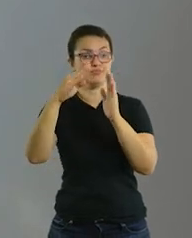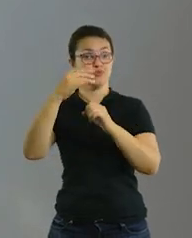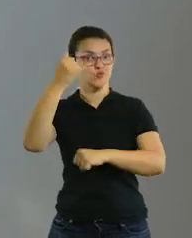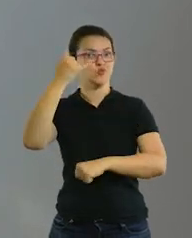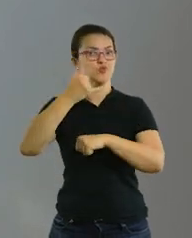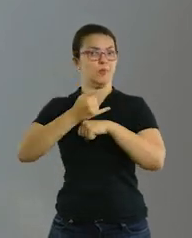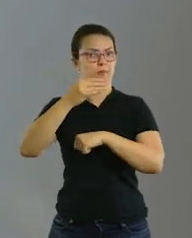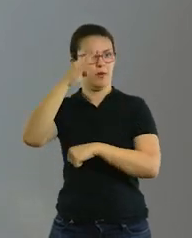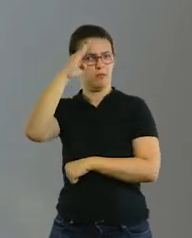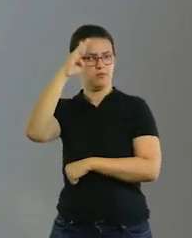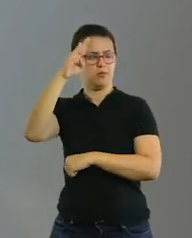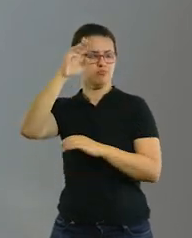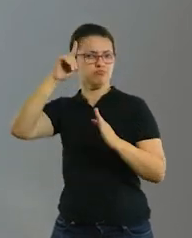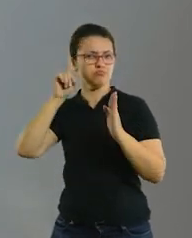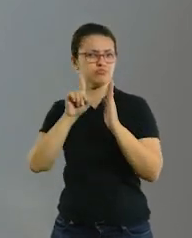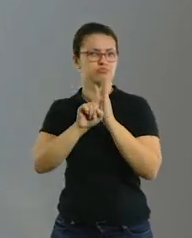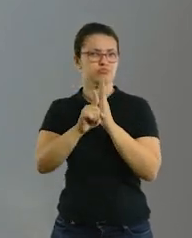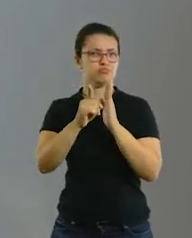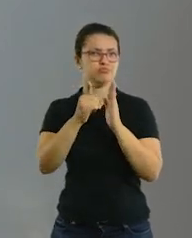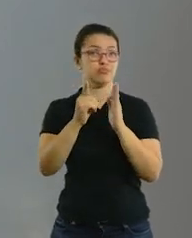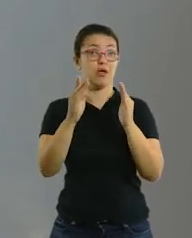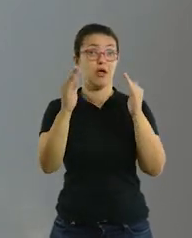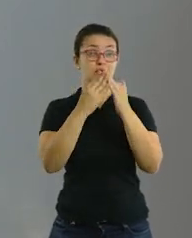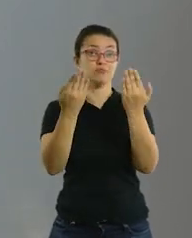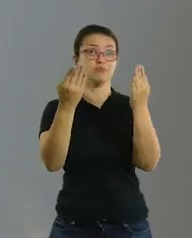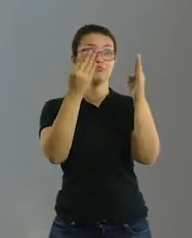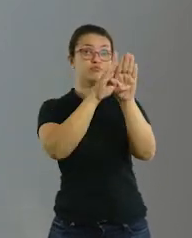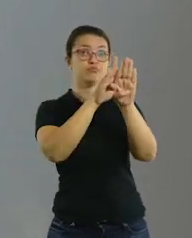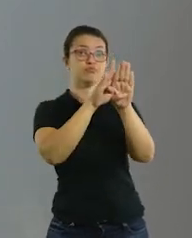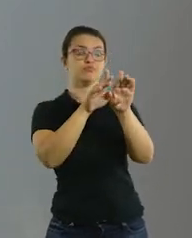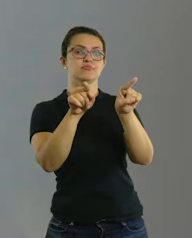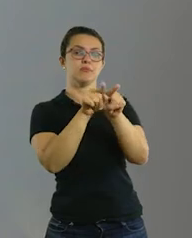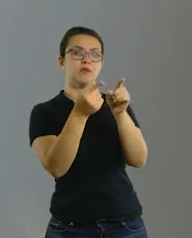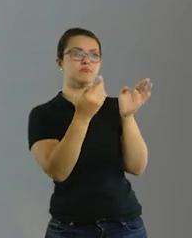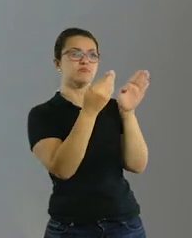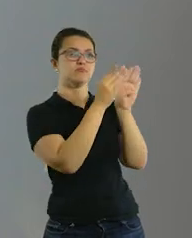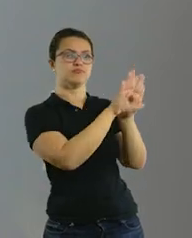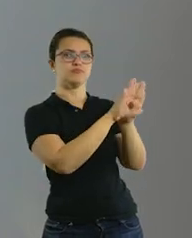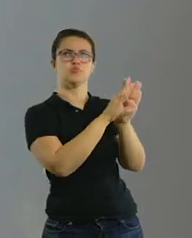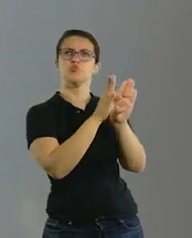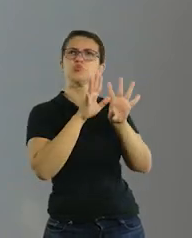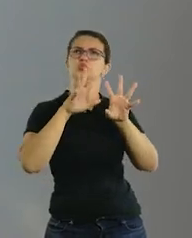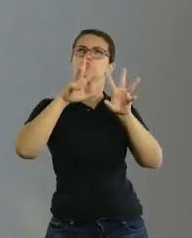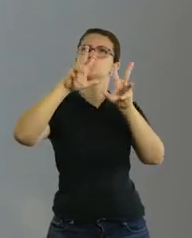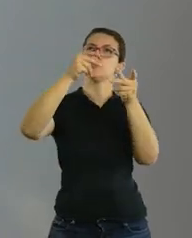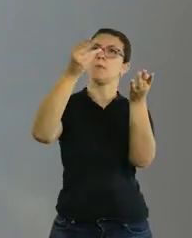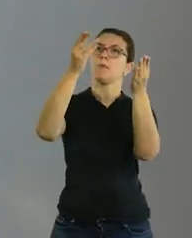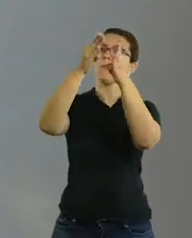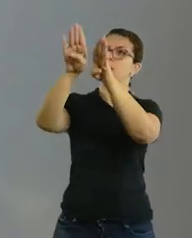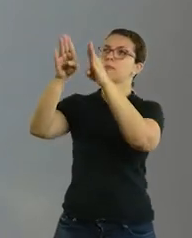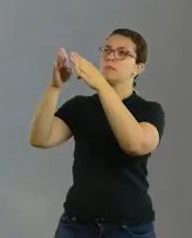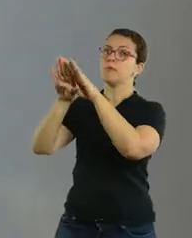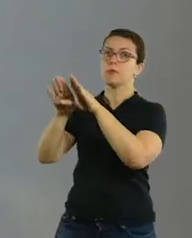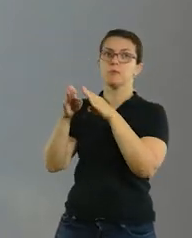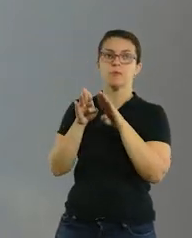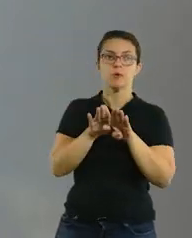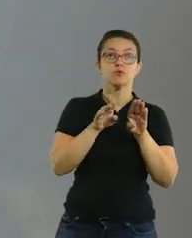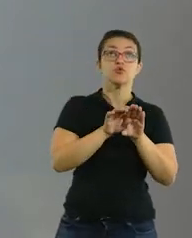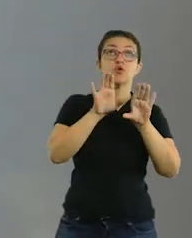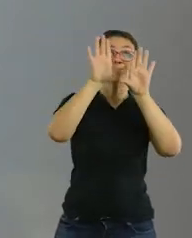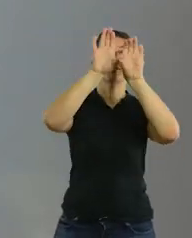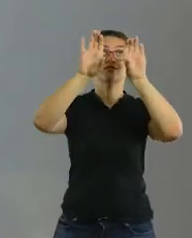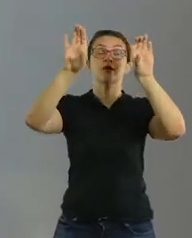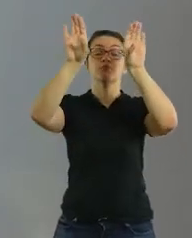capitão. Eu fecho a frente da casa, fecho a frente do quartel. Eu fecho tudo no mundo, só vivo aberta no